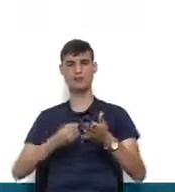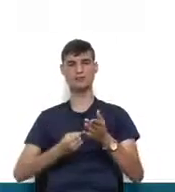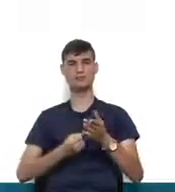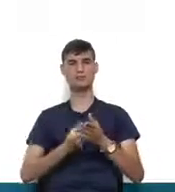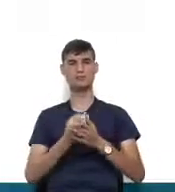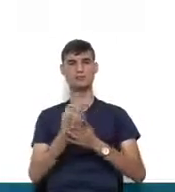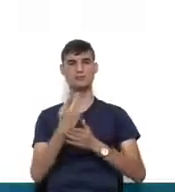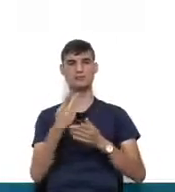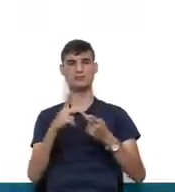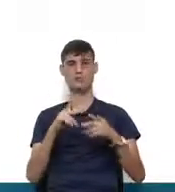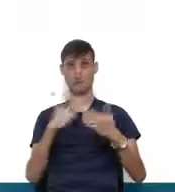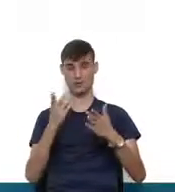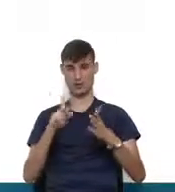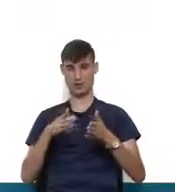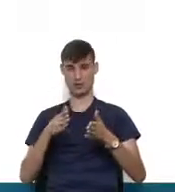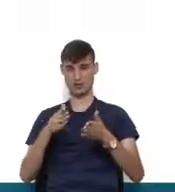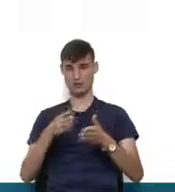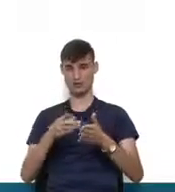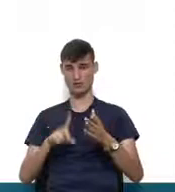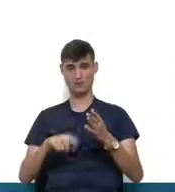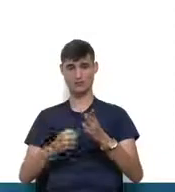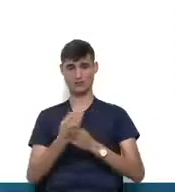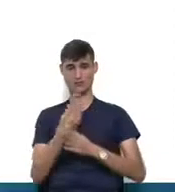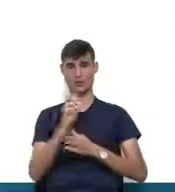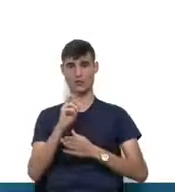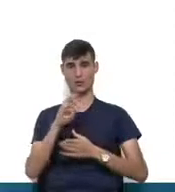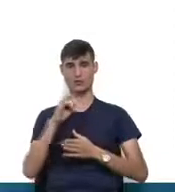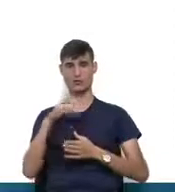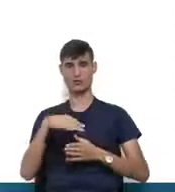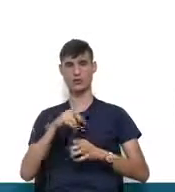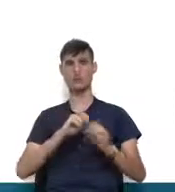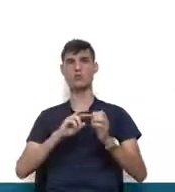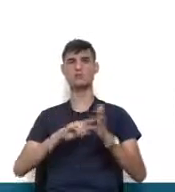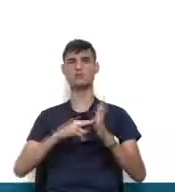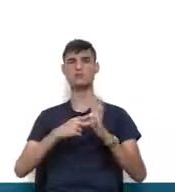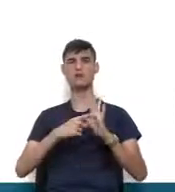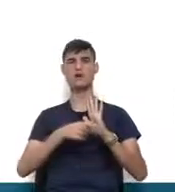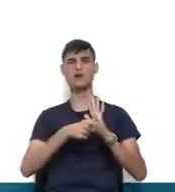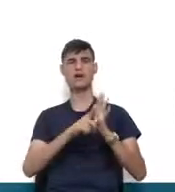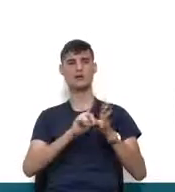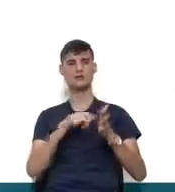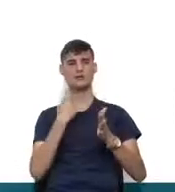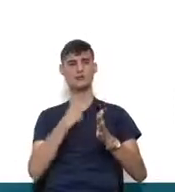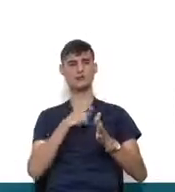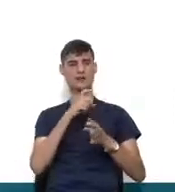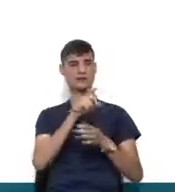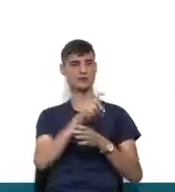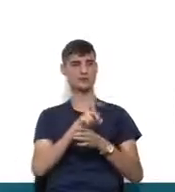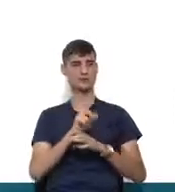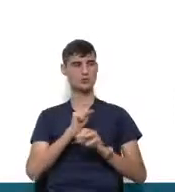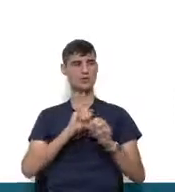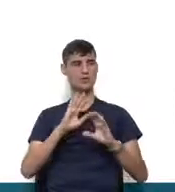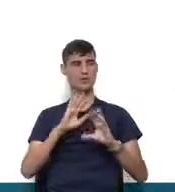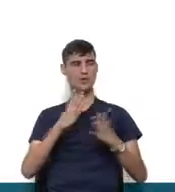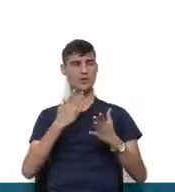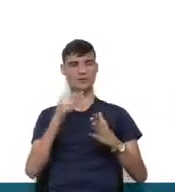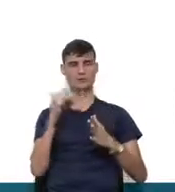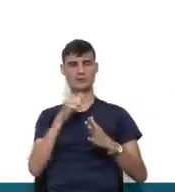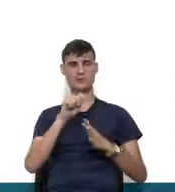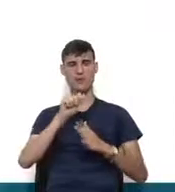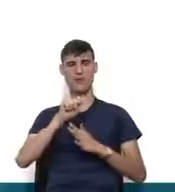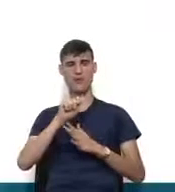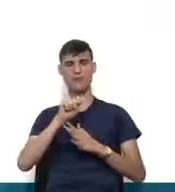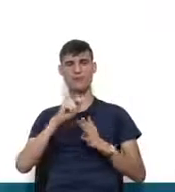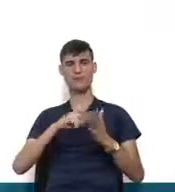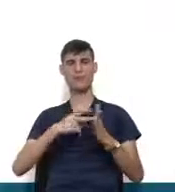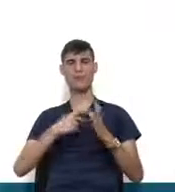origem. Quando ela é centrada na origem, o que acontece com aquele x que nós temos menos A? Ele